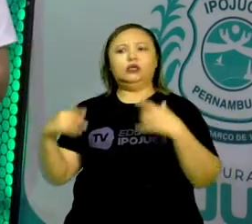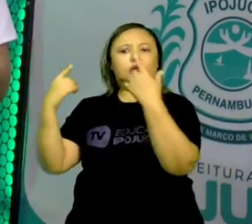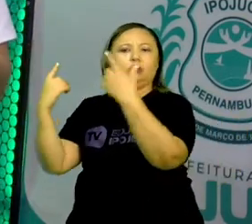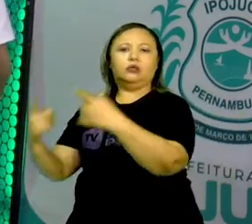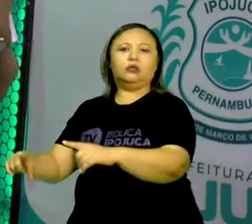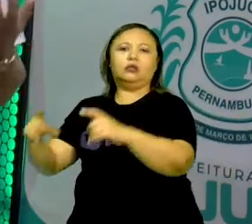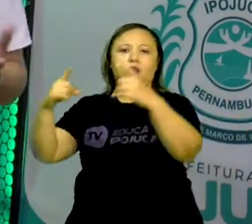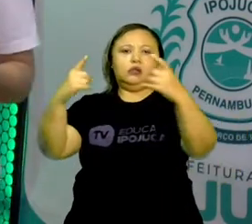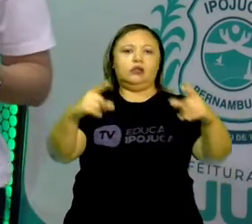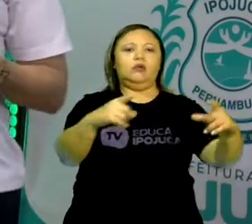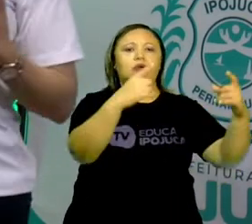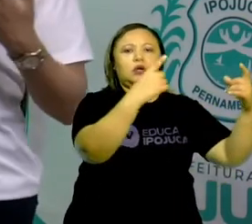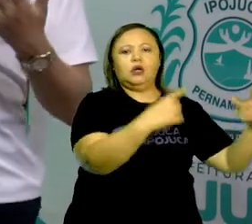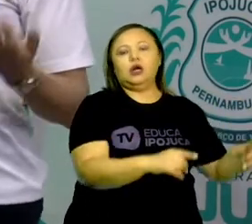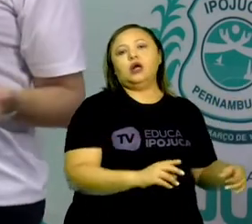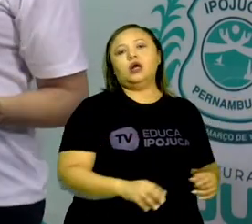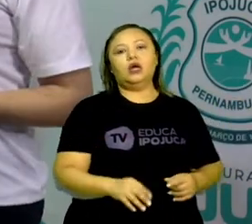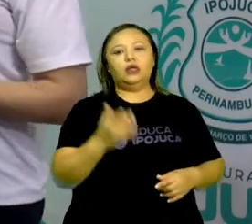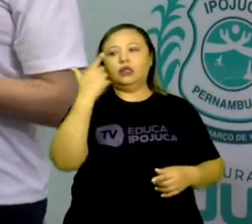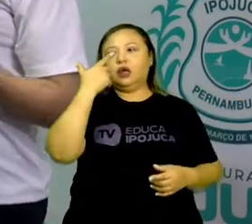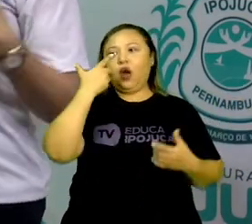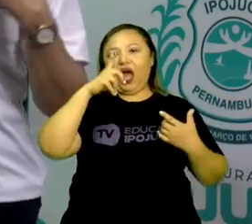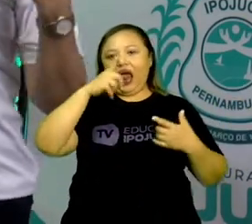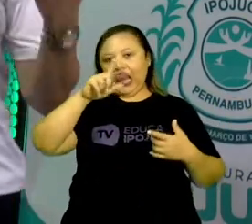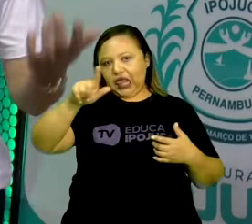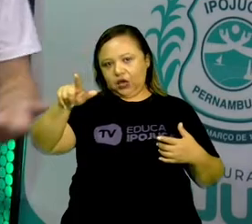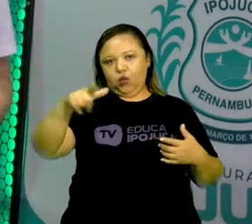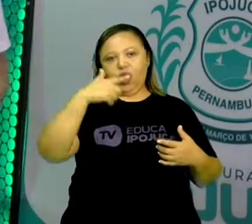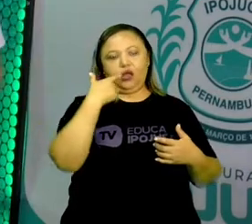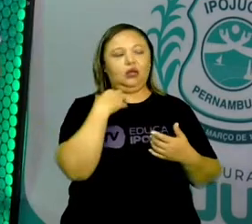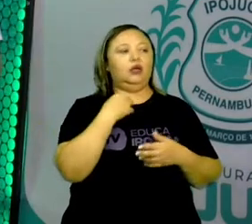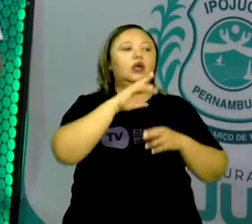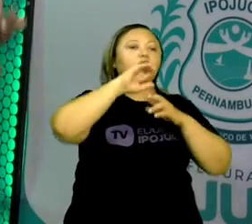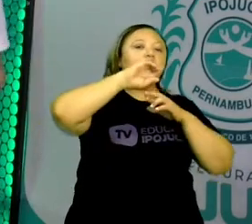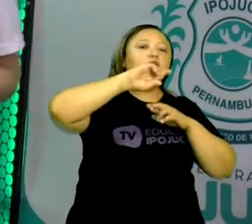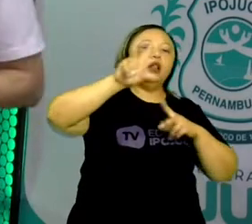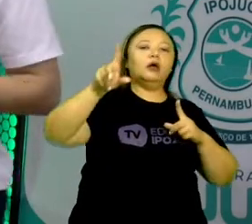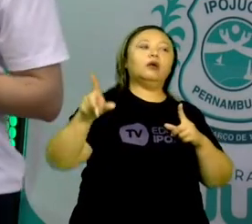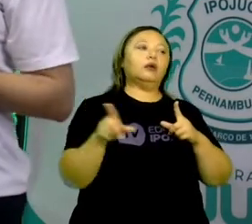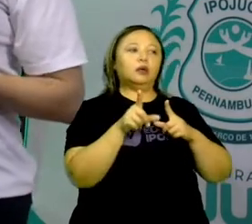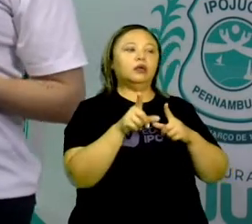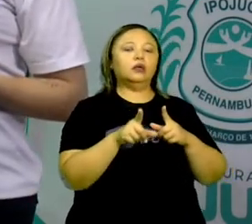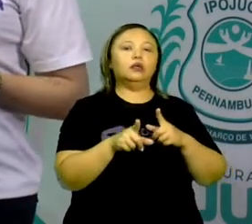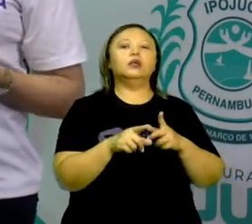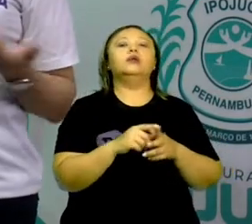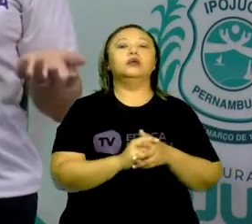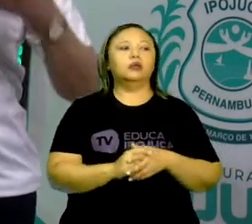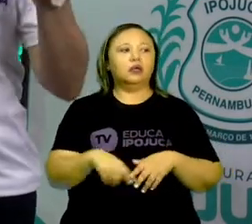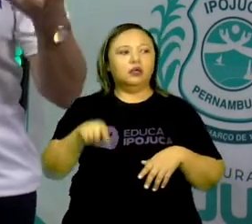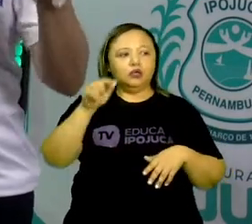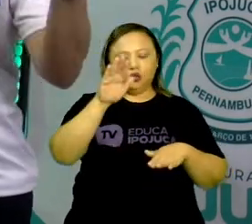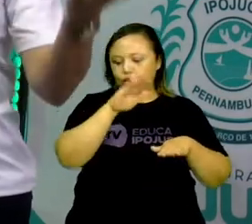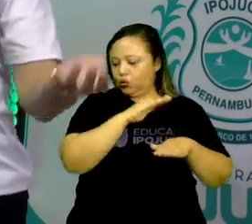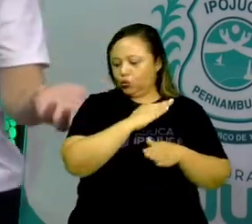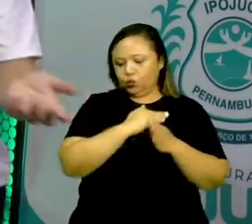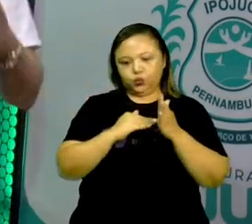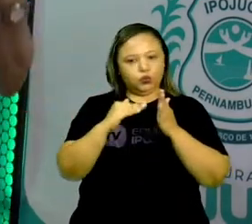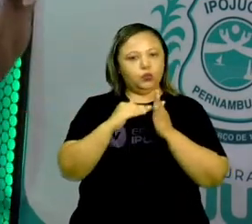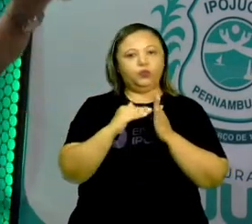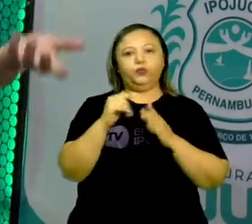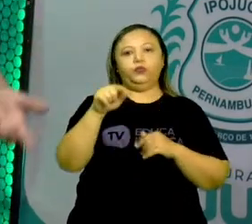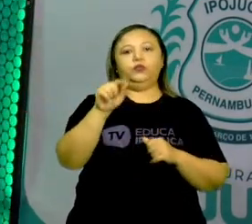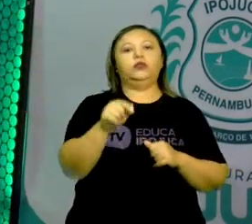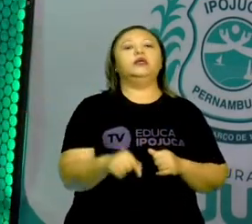também depende da faixa etária, de grupos sociais, da profissão e etc. Tá certo? Isso tudo